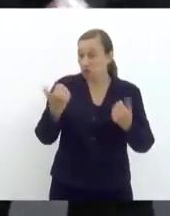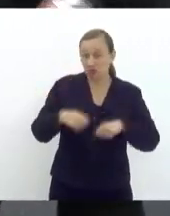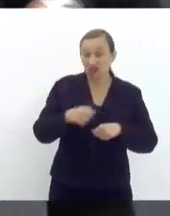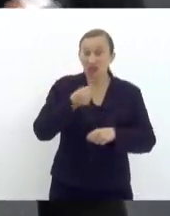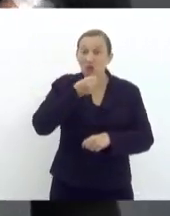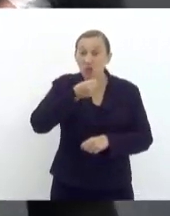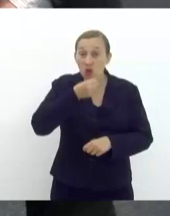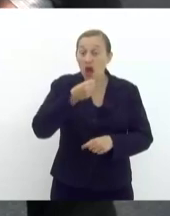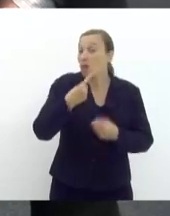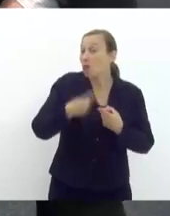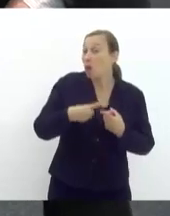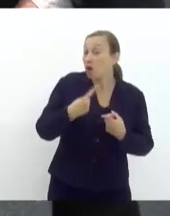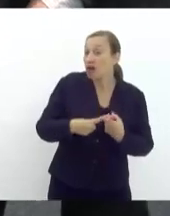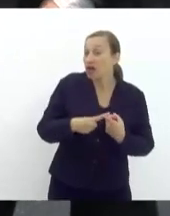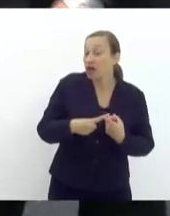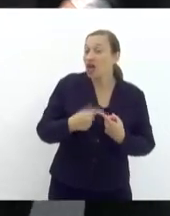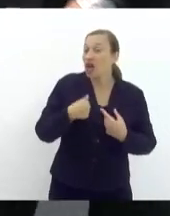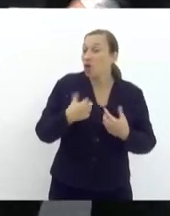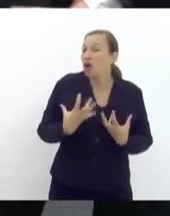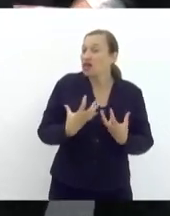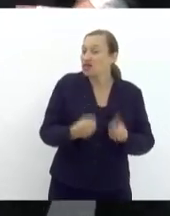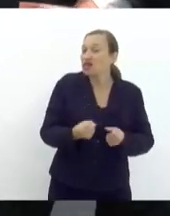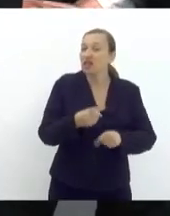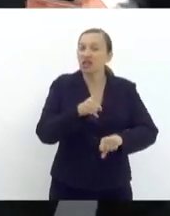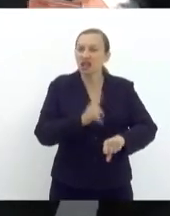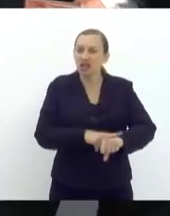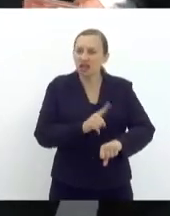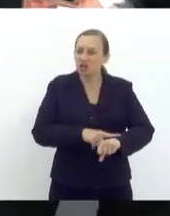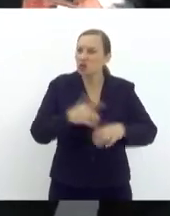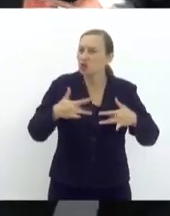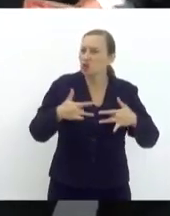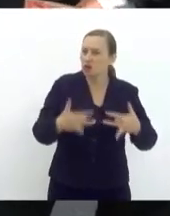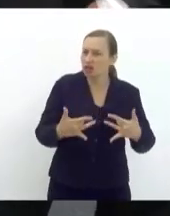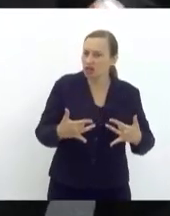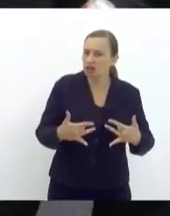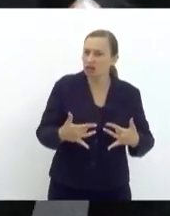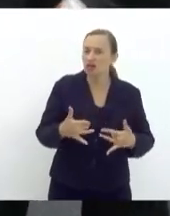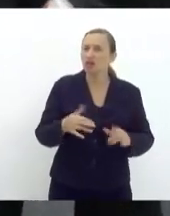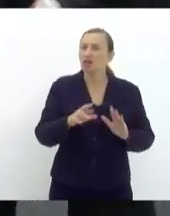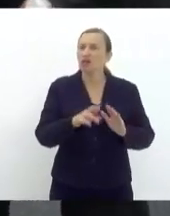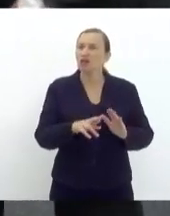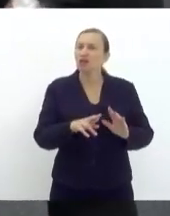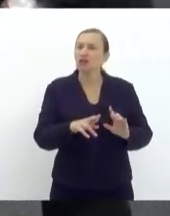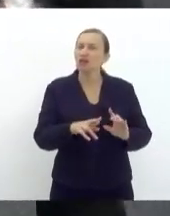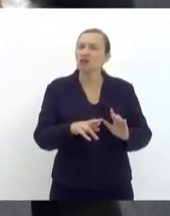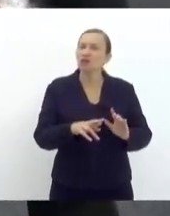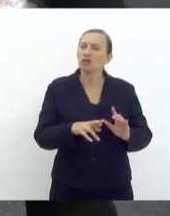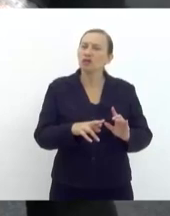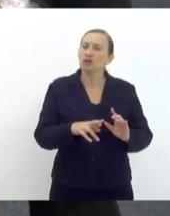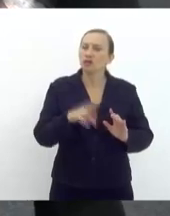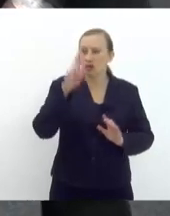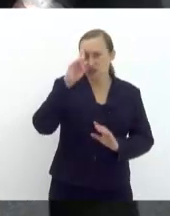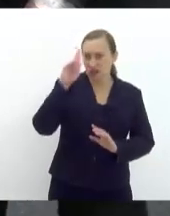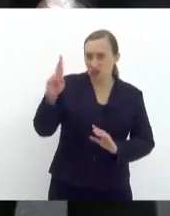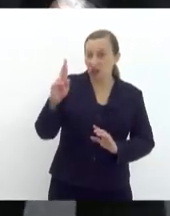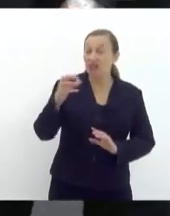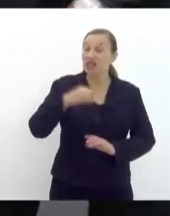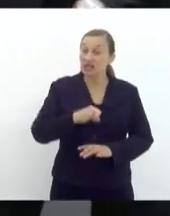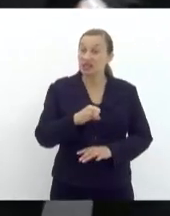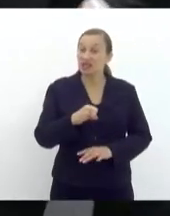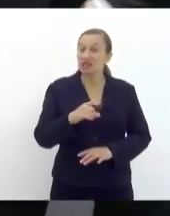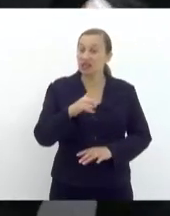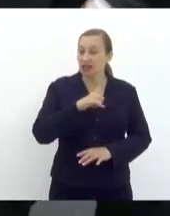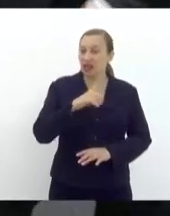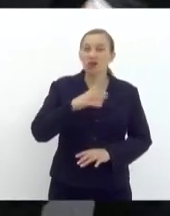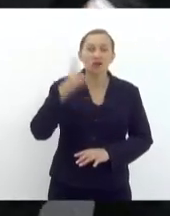microfone porque eu te abracei naquele momento me solidarizando com vossa excelência se agora tem um deputado que exige